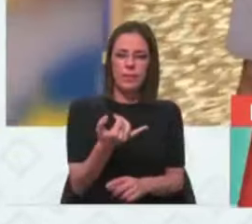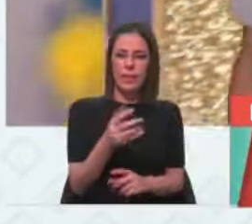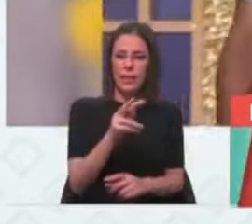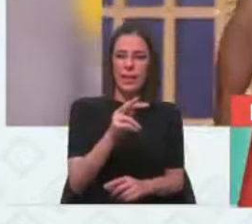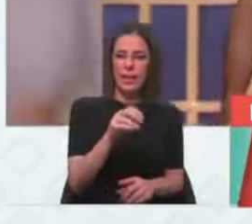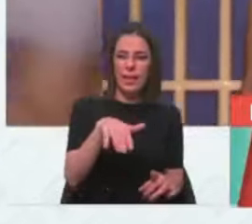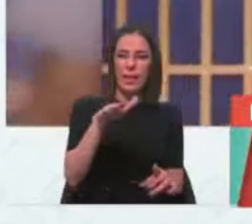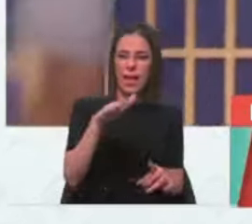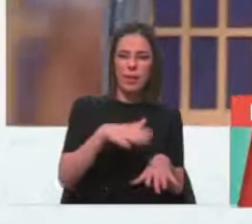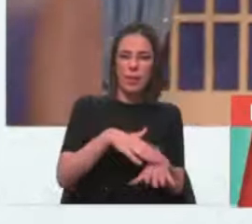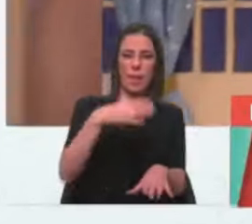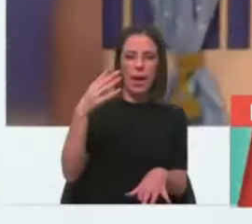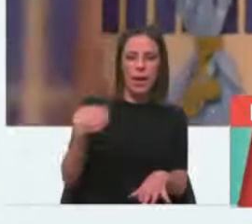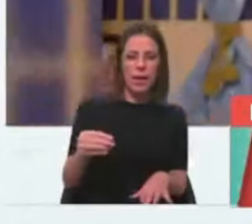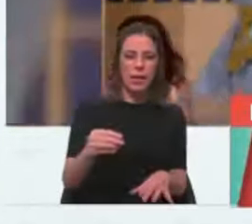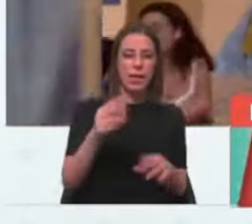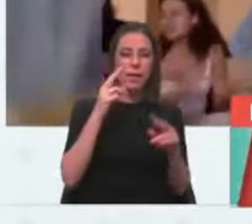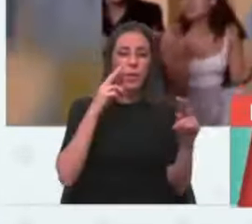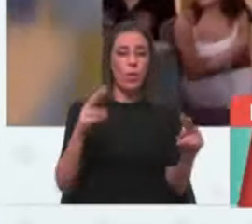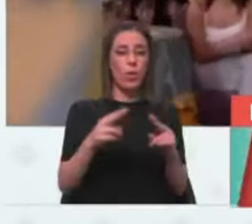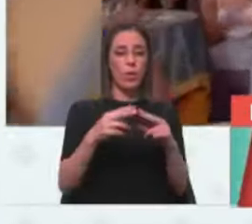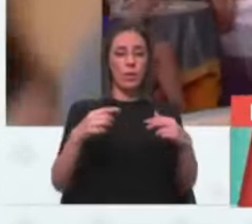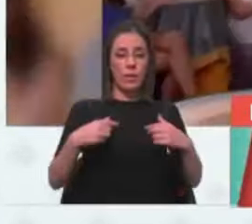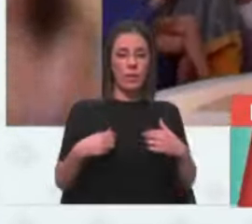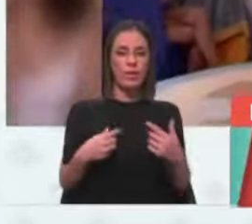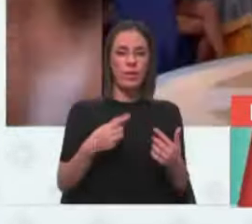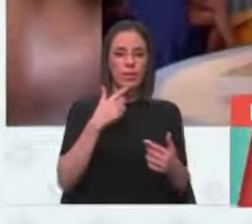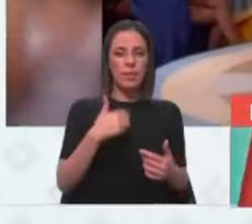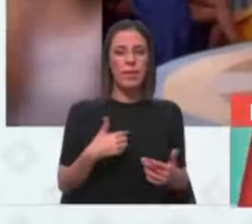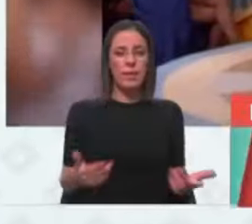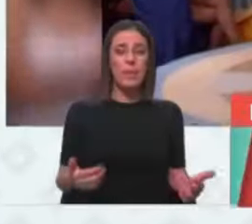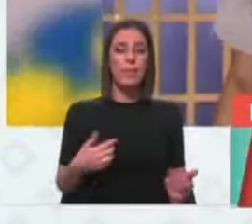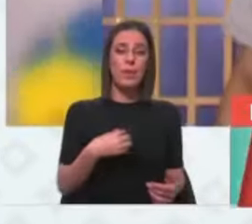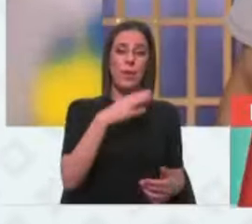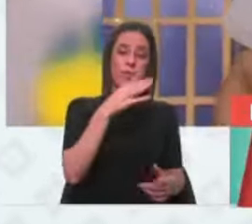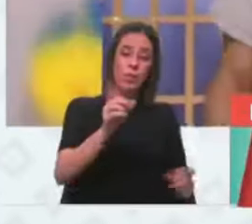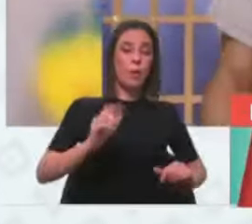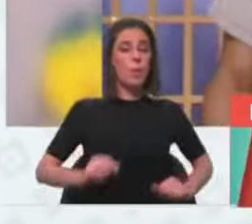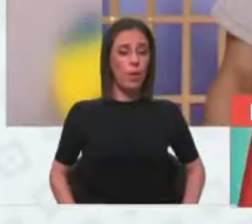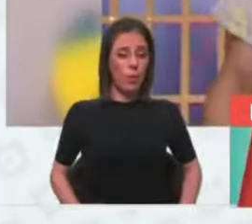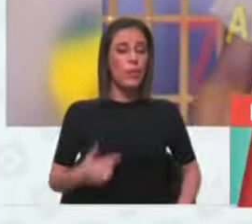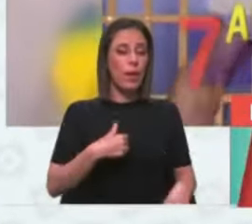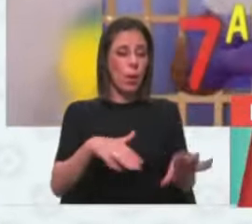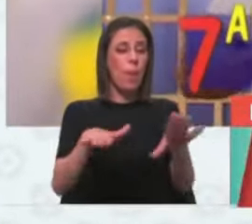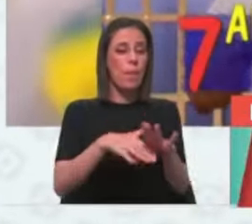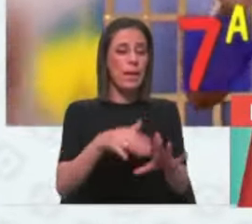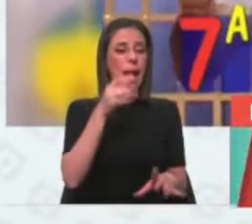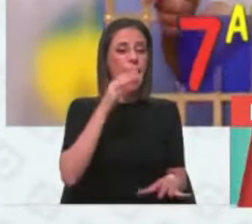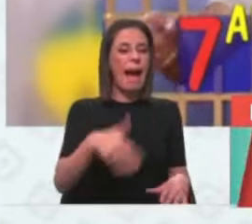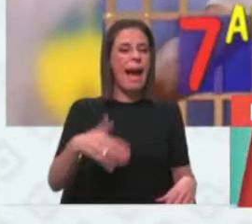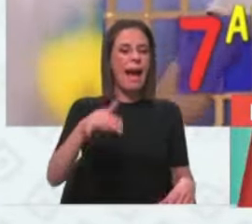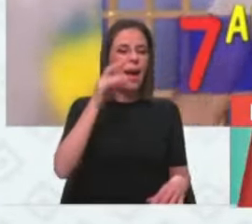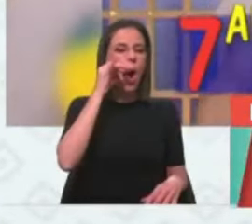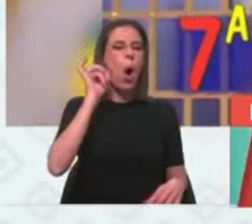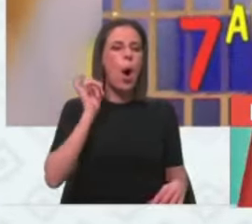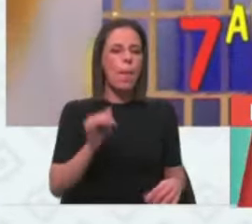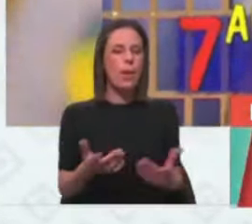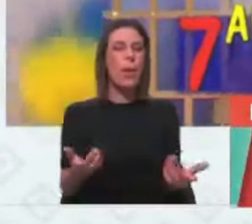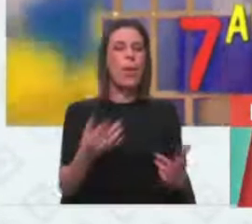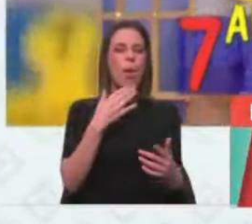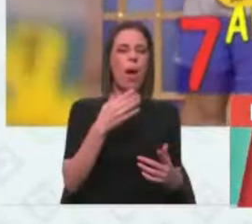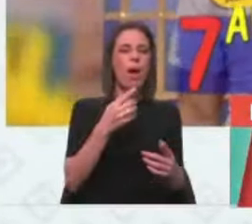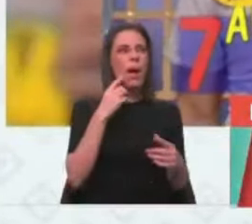30 anos depois, se cruzam connosco. Sim. E me dizem, eu vou-te dizer uma coisa, eu participei no Ai os Homens. A sério? Qual